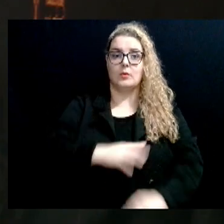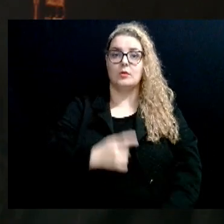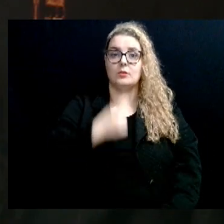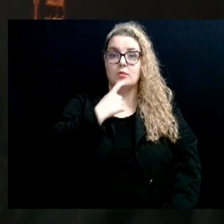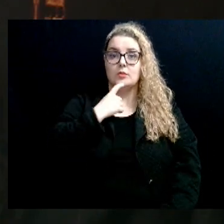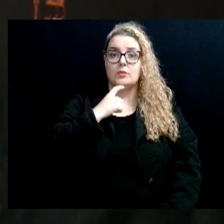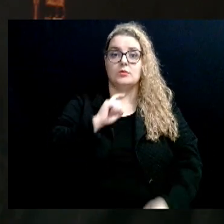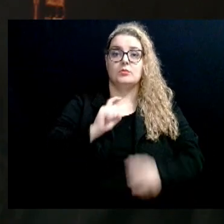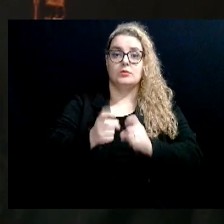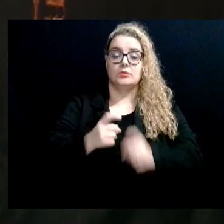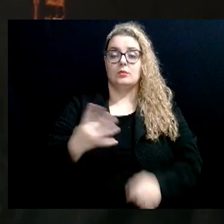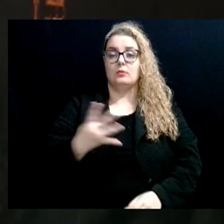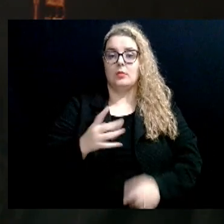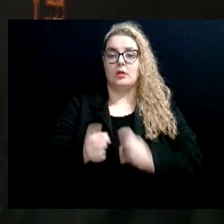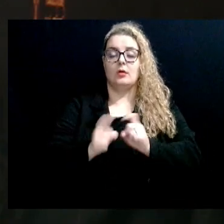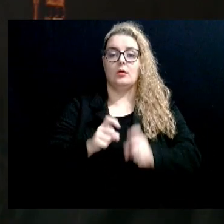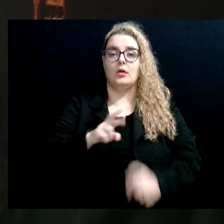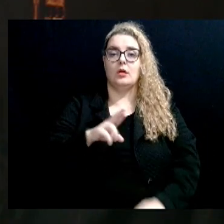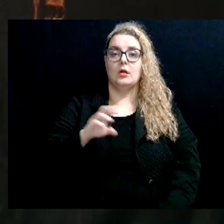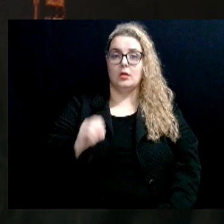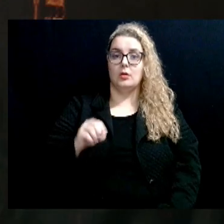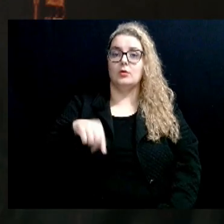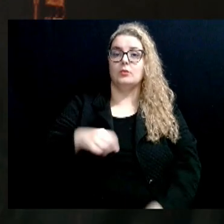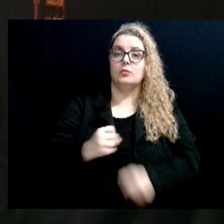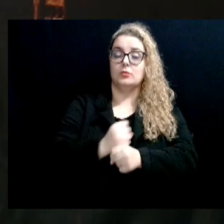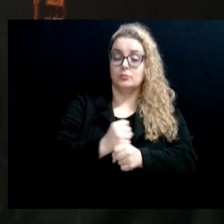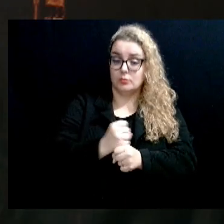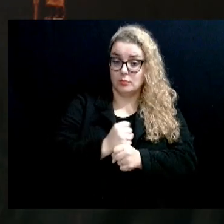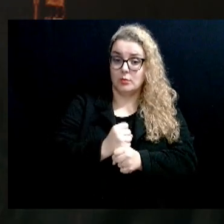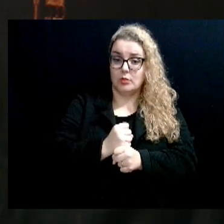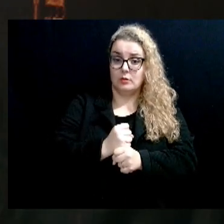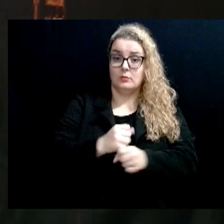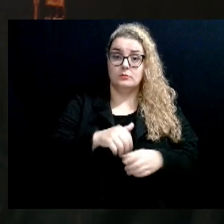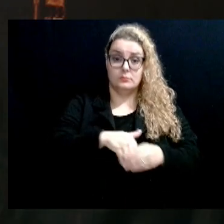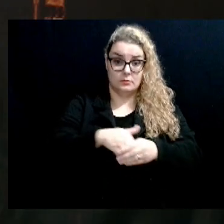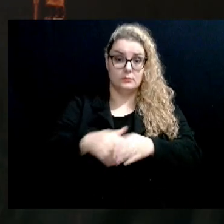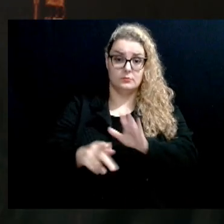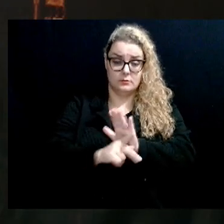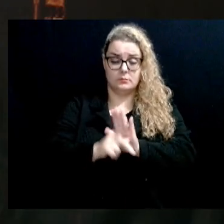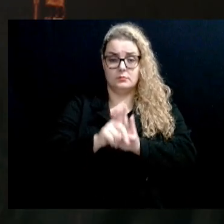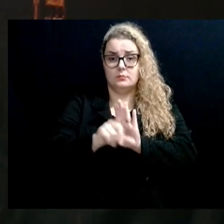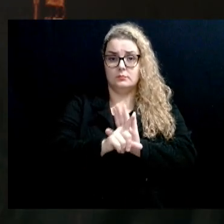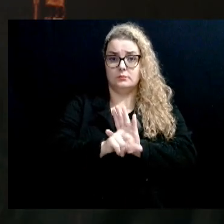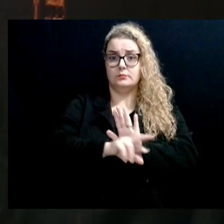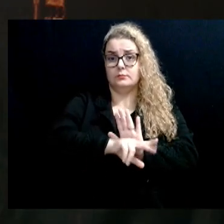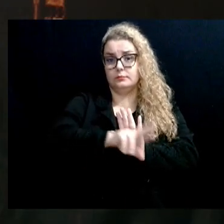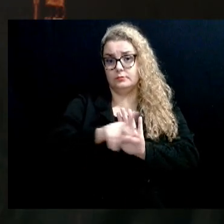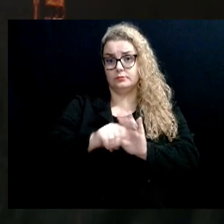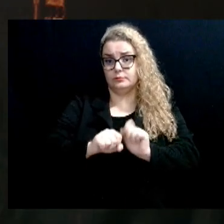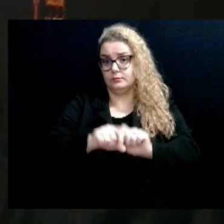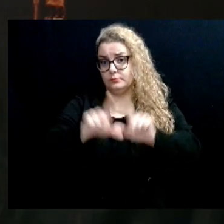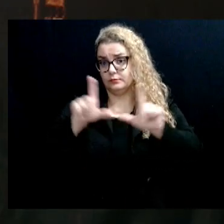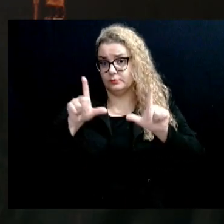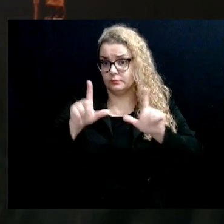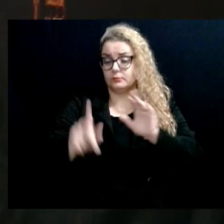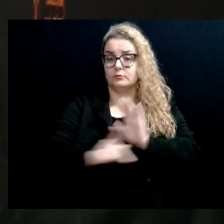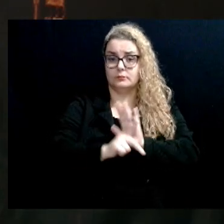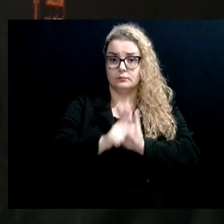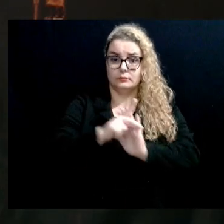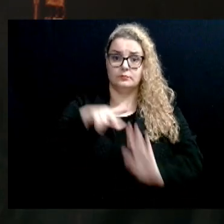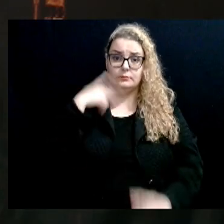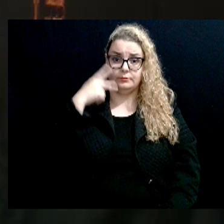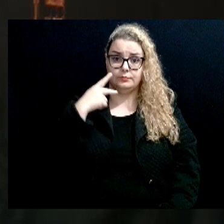4ª reunião ordinária do ano para a votação de projetos de lei. Entre os destaques está o projeto do vereador Luiz Bico,